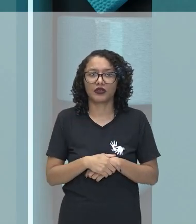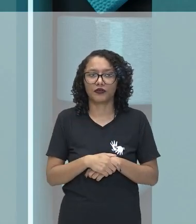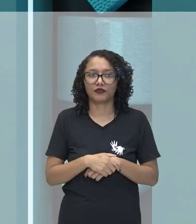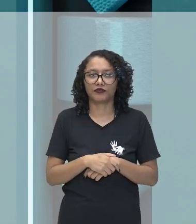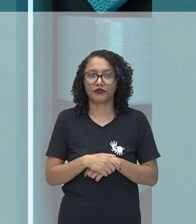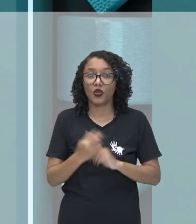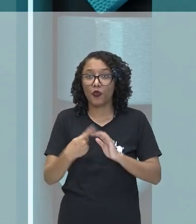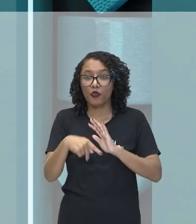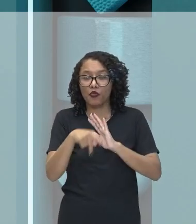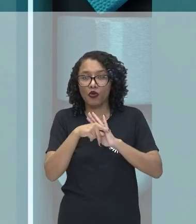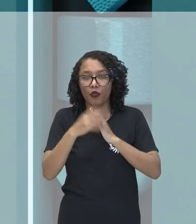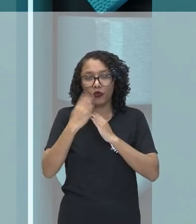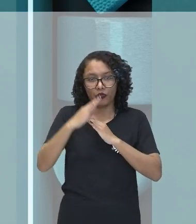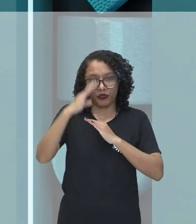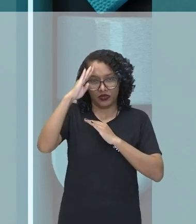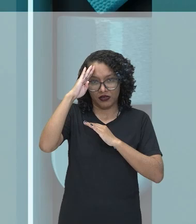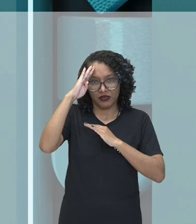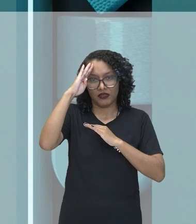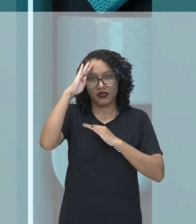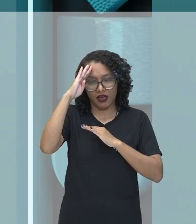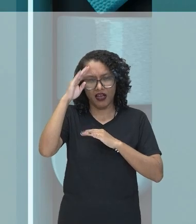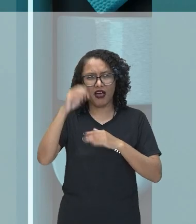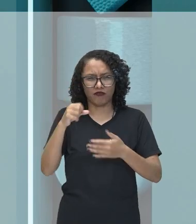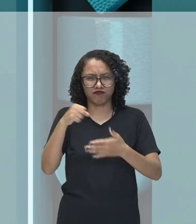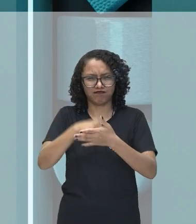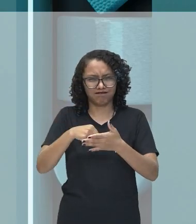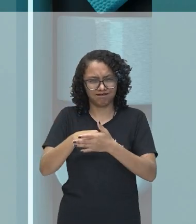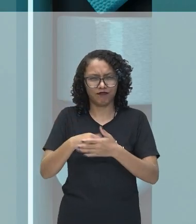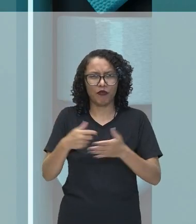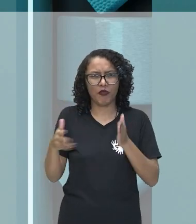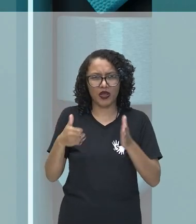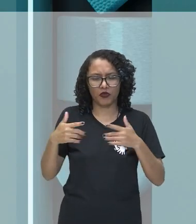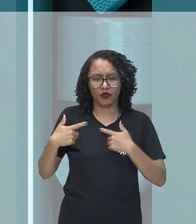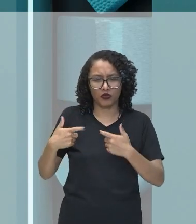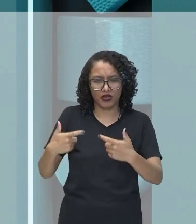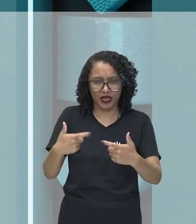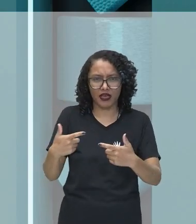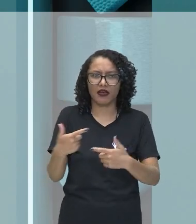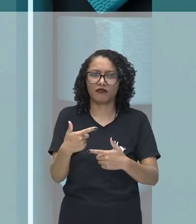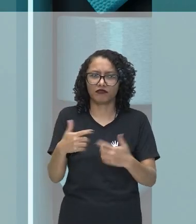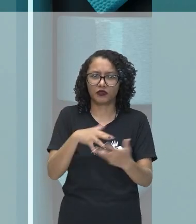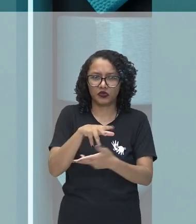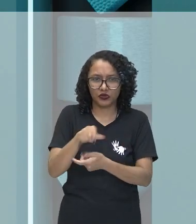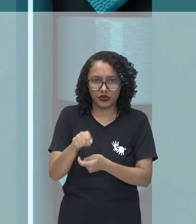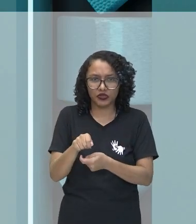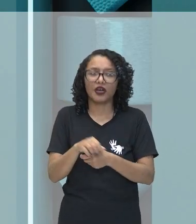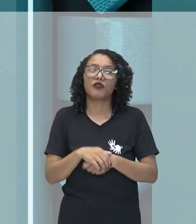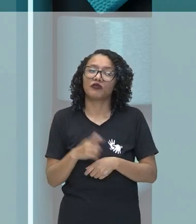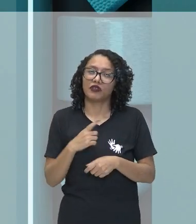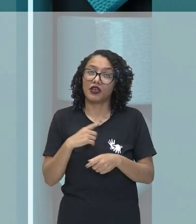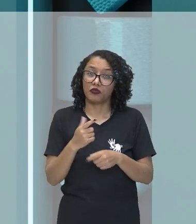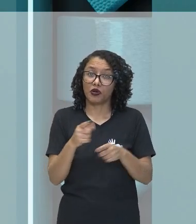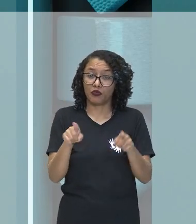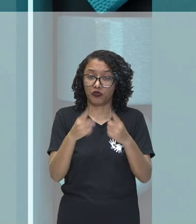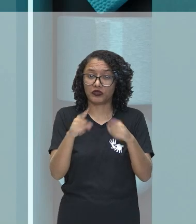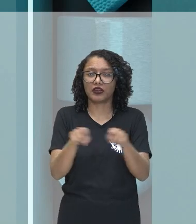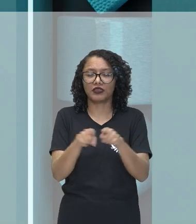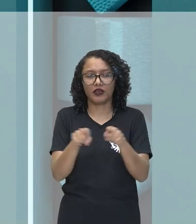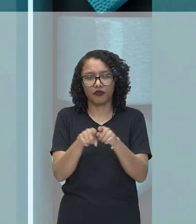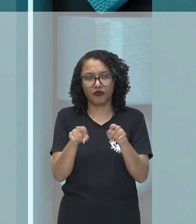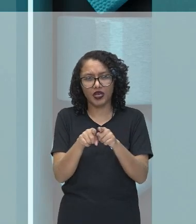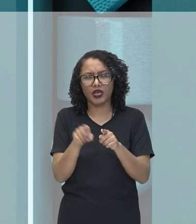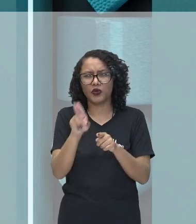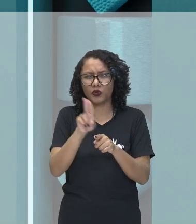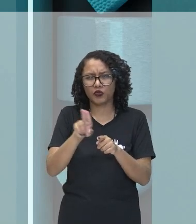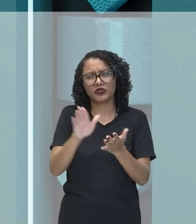Expedicionária Brasileira, brasileiros que lutaram na Segunda Guerra Mundial. E existe um hino chamado Canção do Expedicionário, que fala,